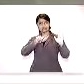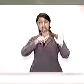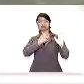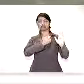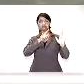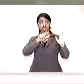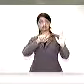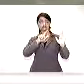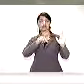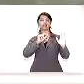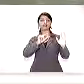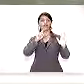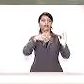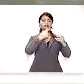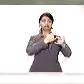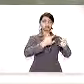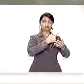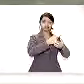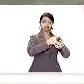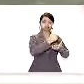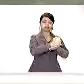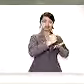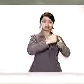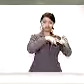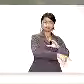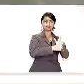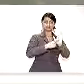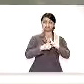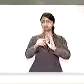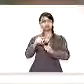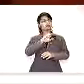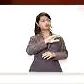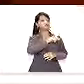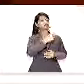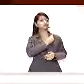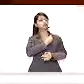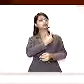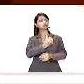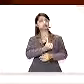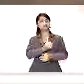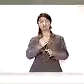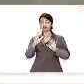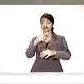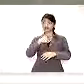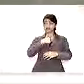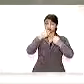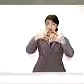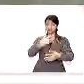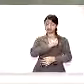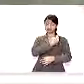da pauta é um recurso ordinário interposto Conselheiro o item 16 eh não eu eu eu relatei o 14 é o